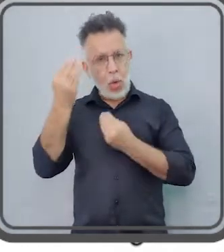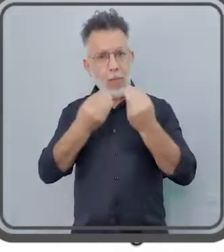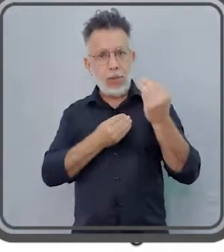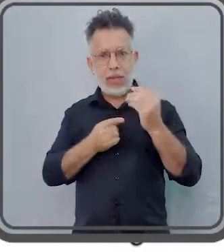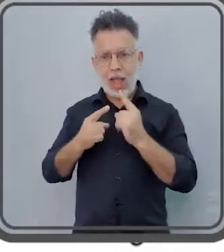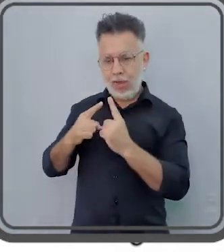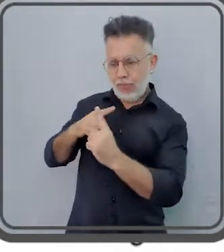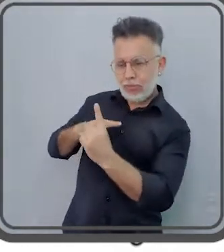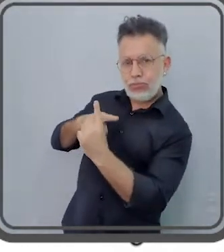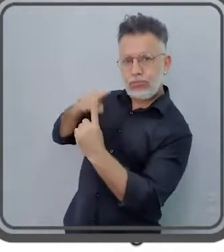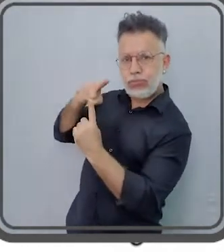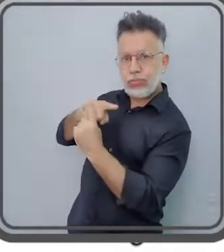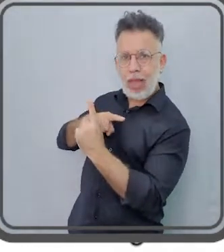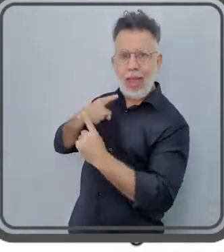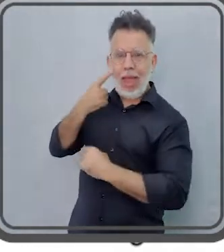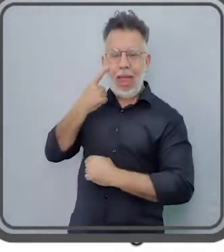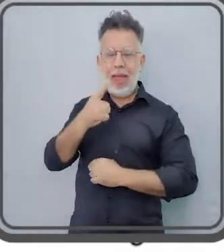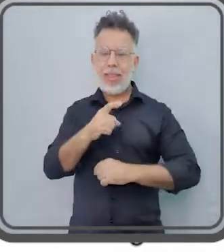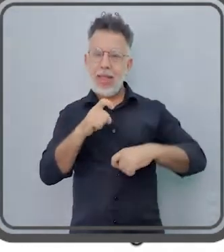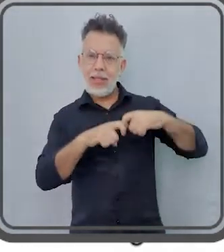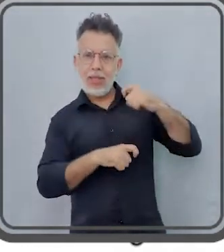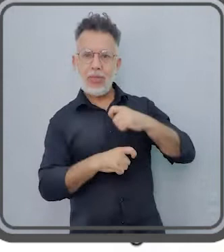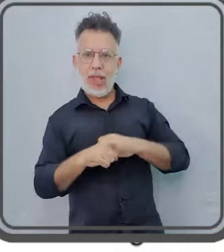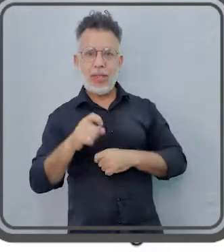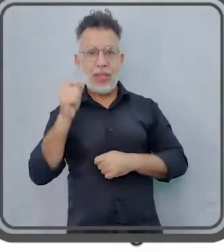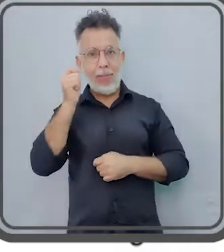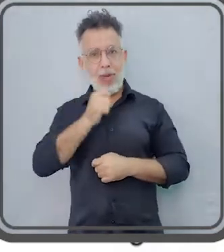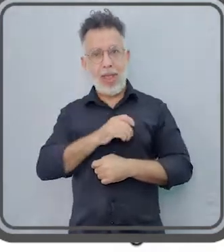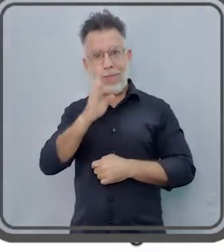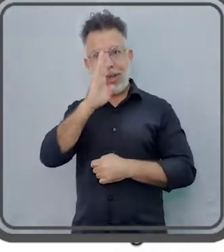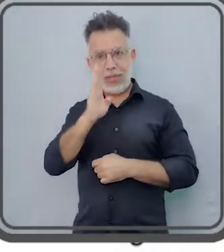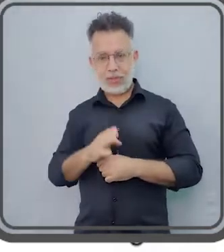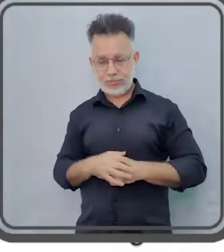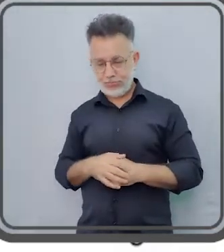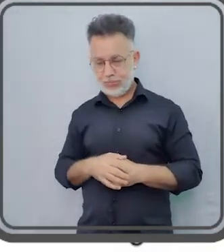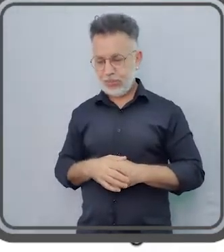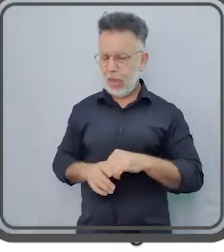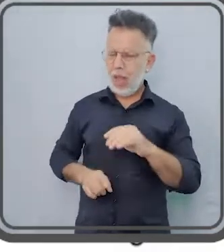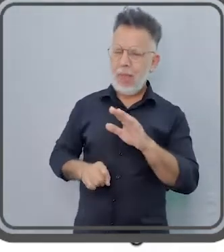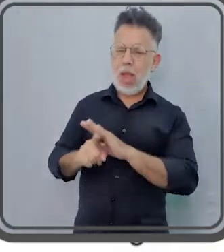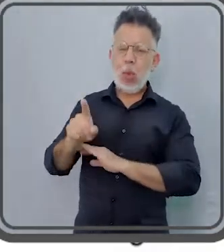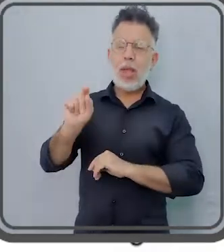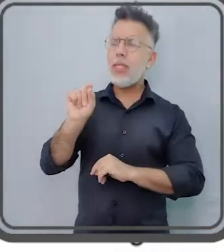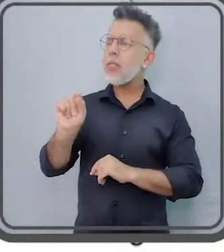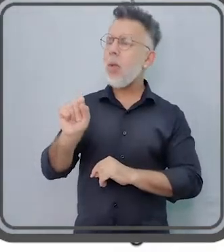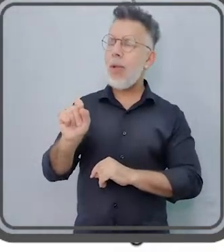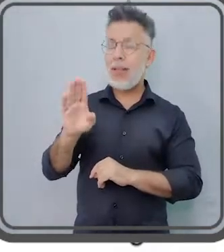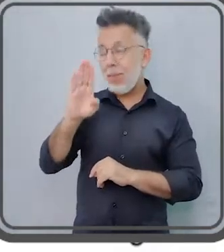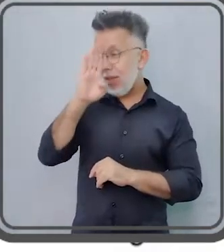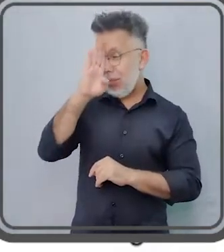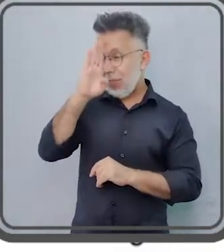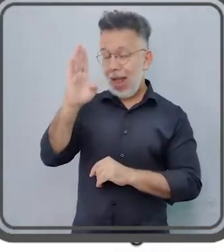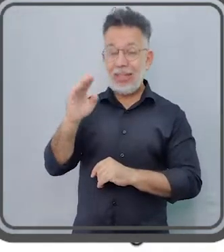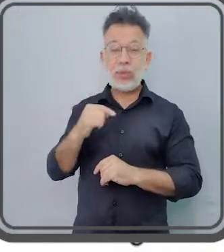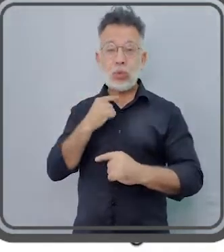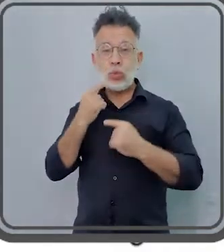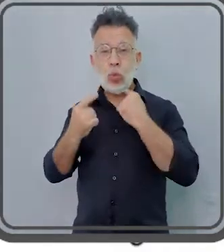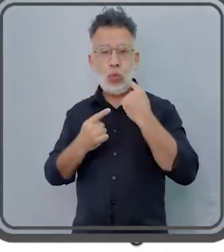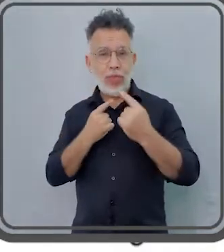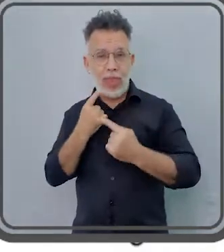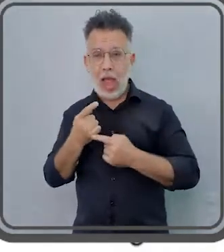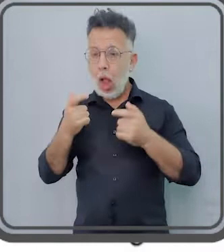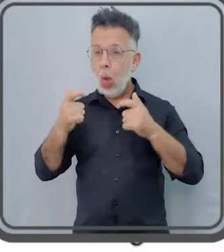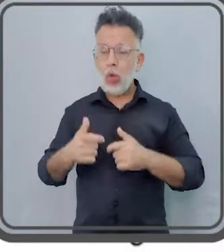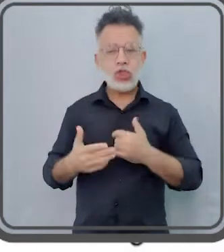termômetro, esses números da sexualidade da mulher brasileira. Então, a gente começou perguntando quais são as principais dúvidas, onde elas